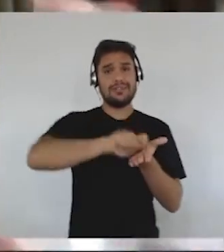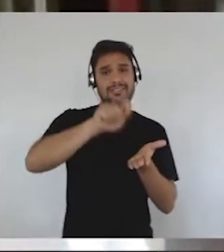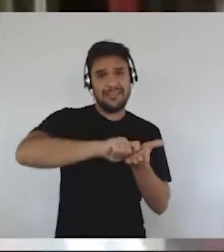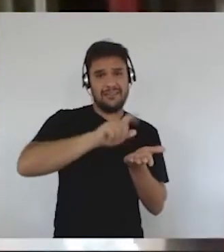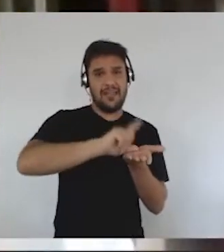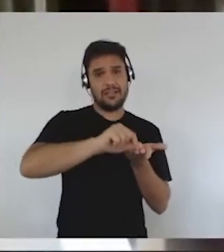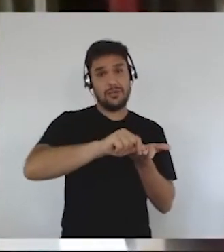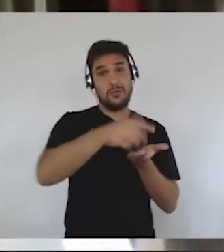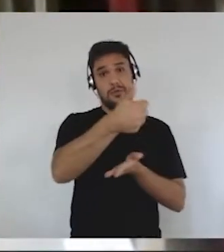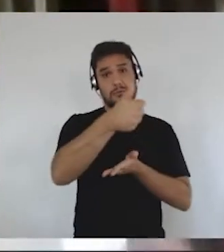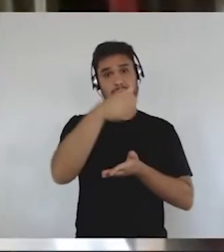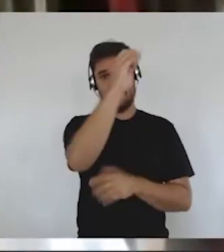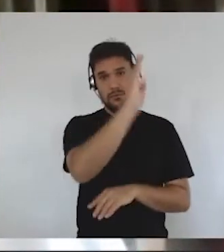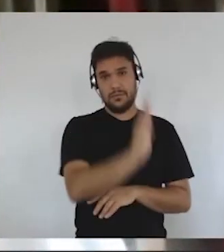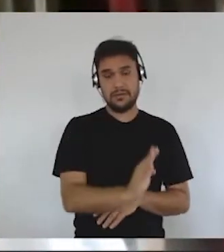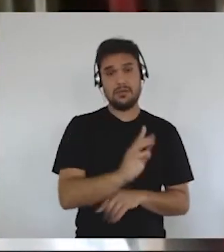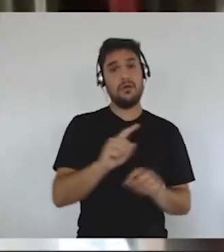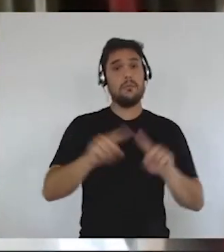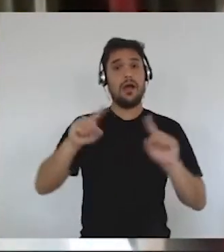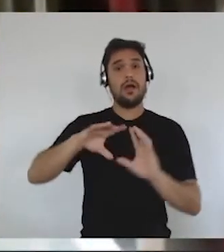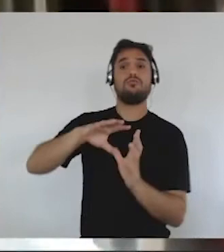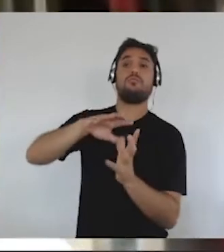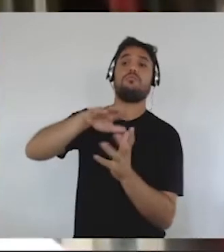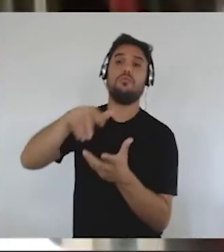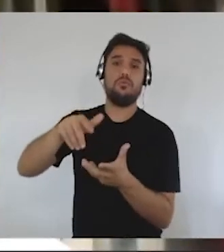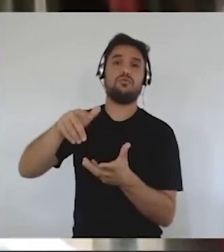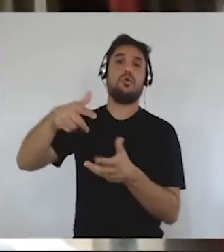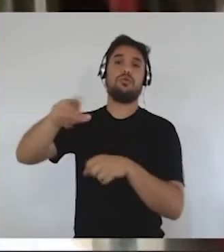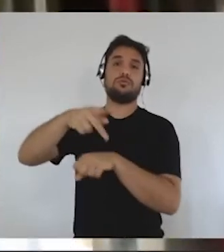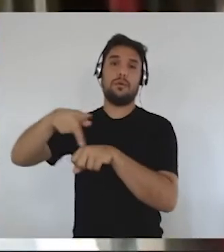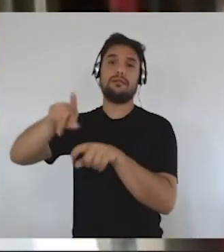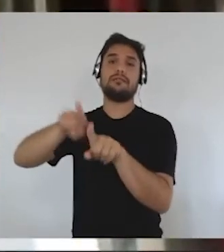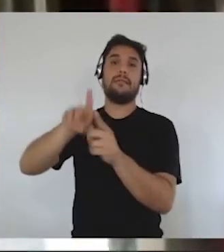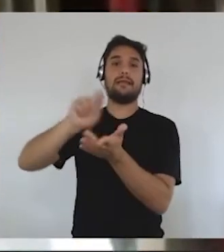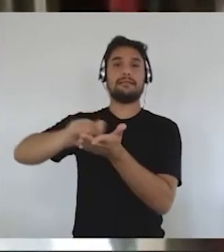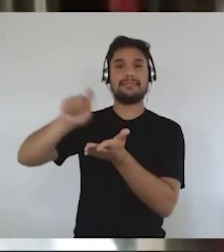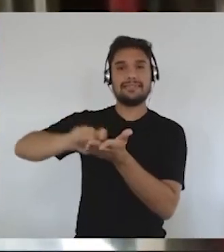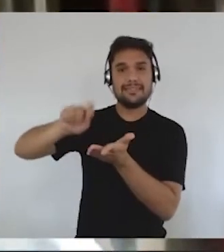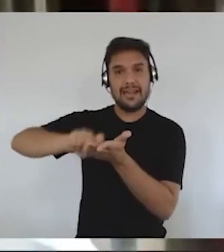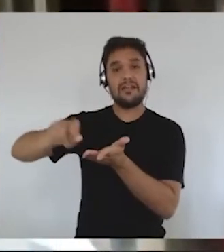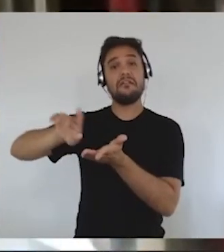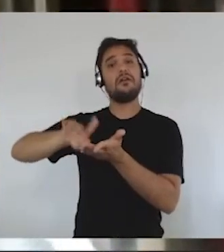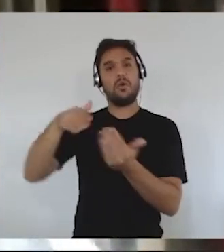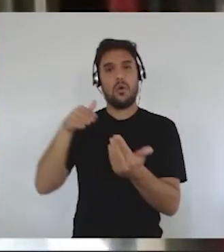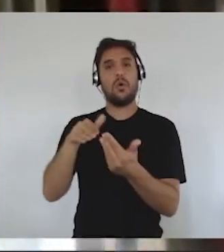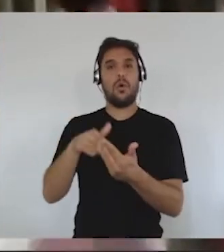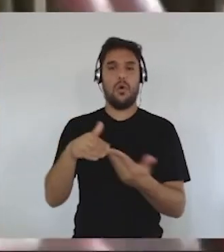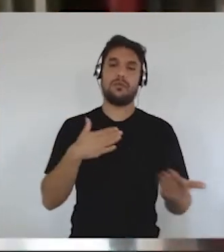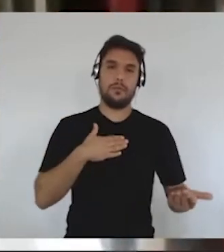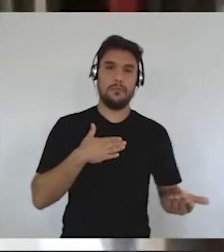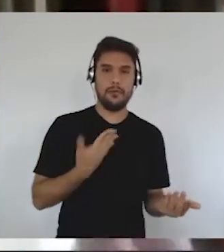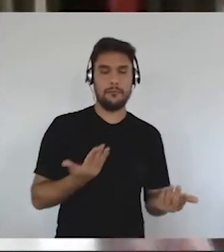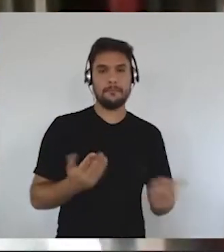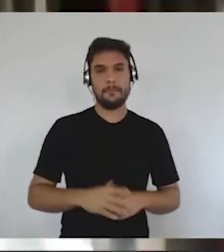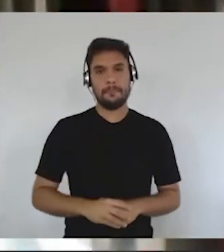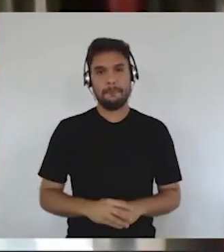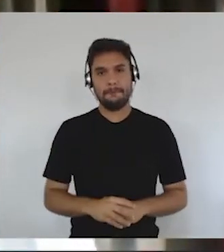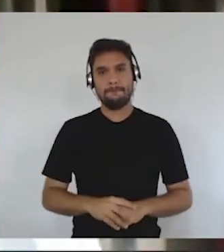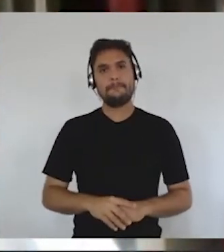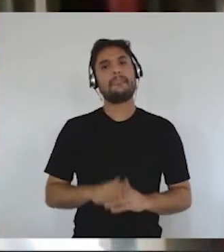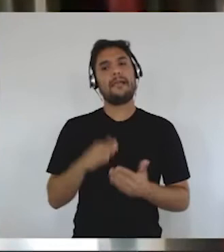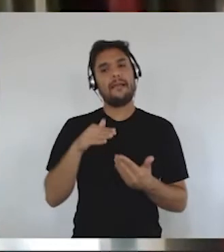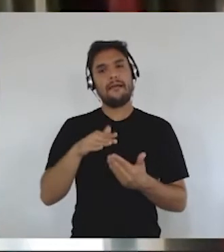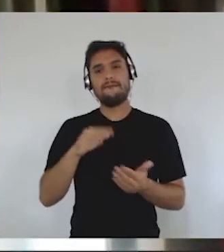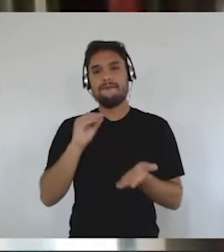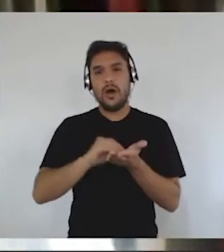o mundo inteiro, os colegas que têm escrito internacionalmente têm concordado. Não há dúvida que houve o descumprimento